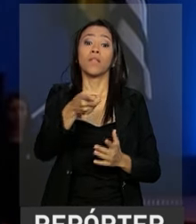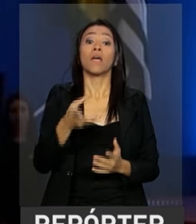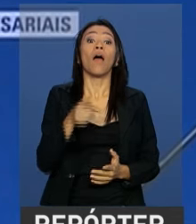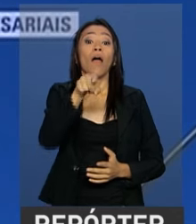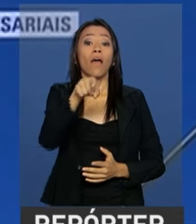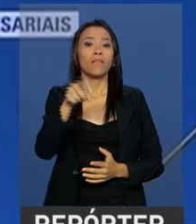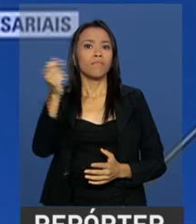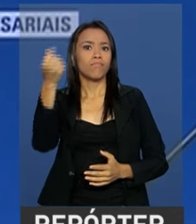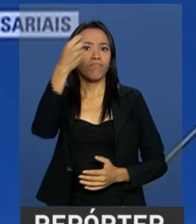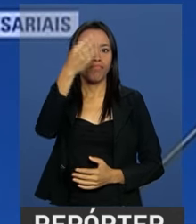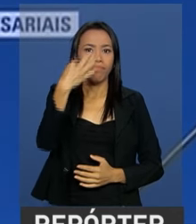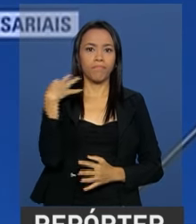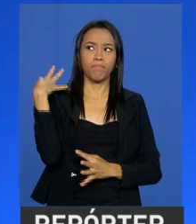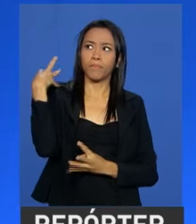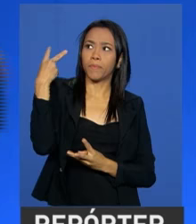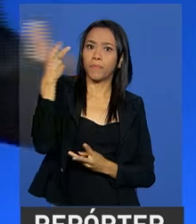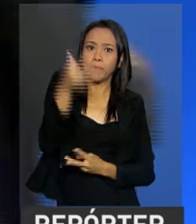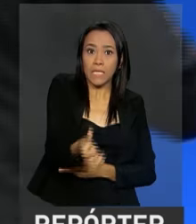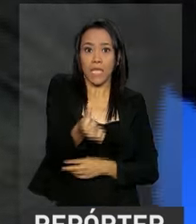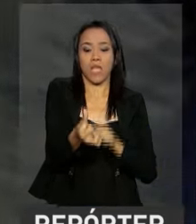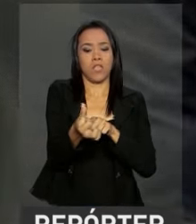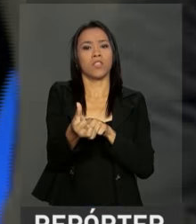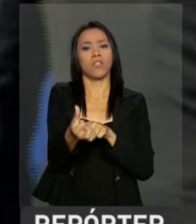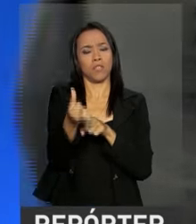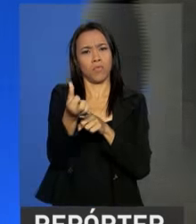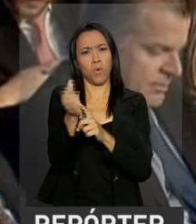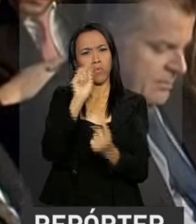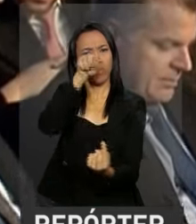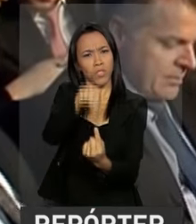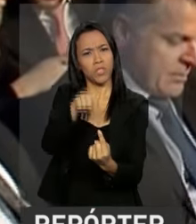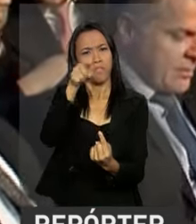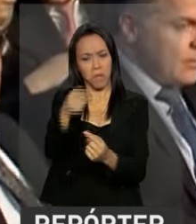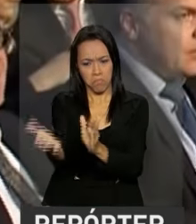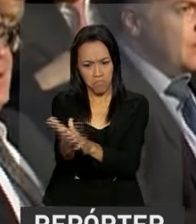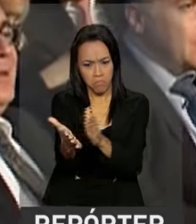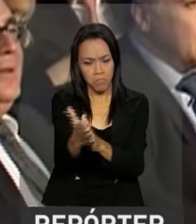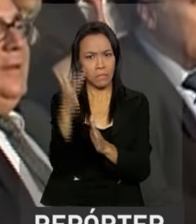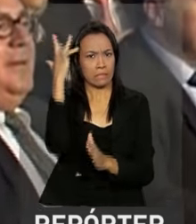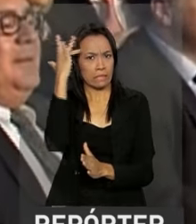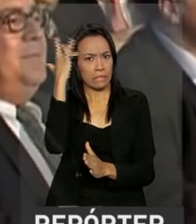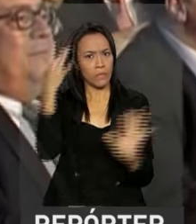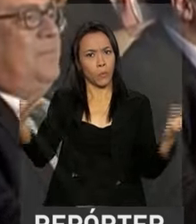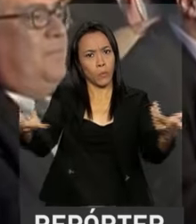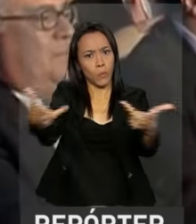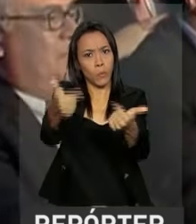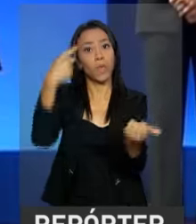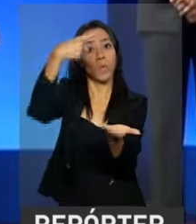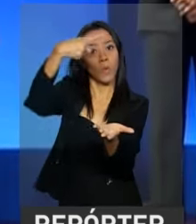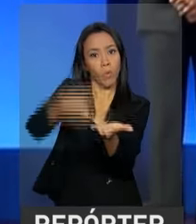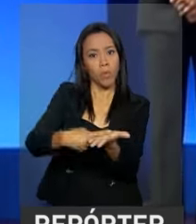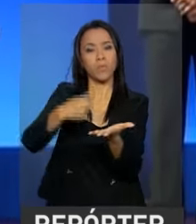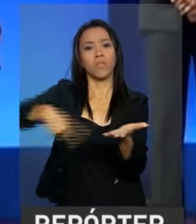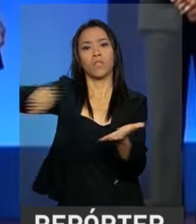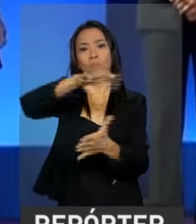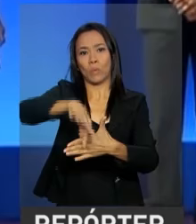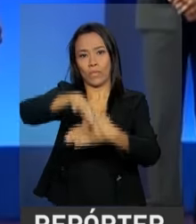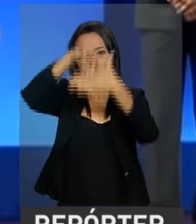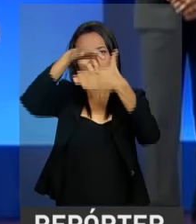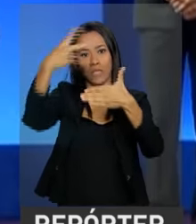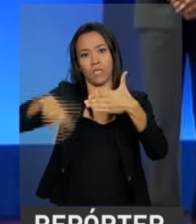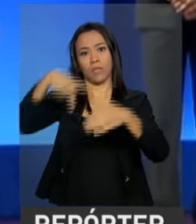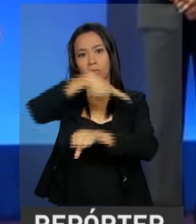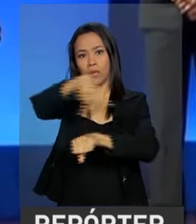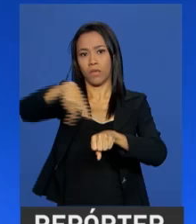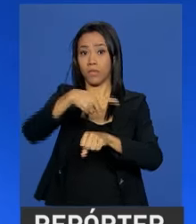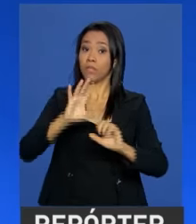na sexta edição e a ideia é reconhecer o talento, competência e comprometimento dos líderes do país, nos